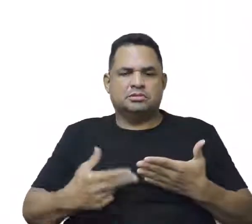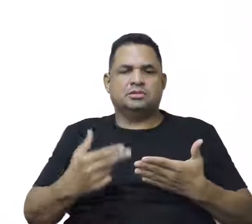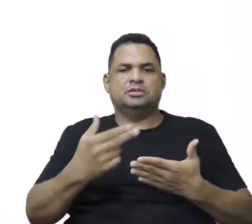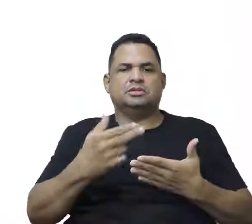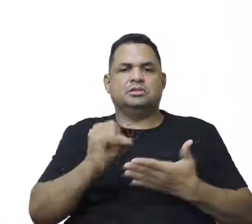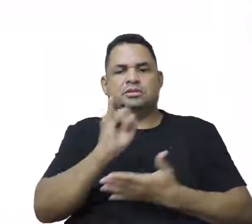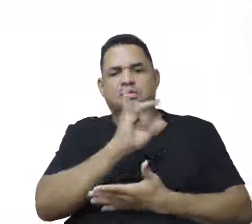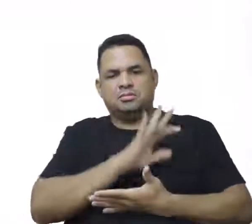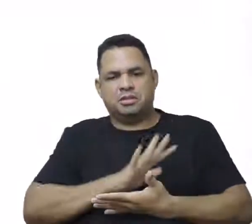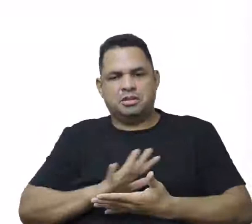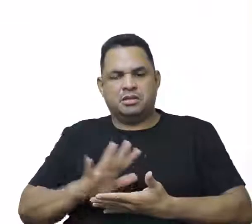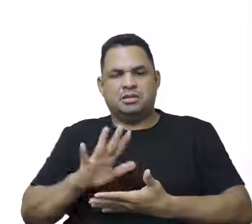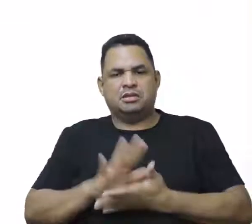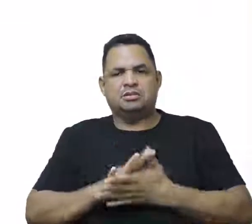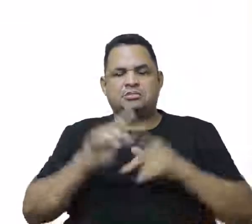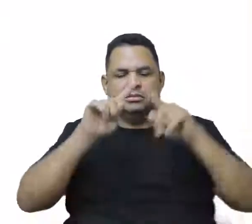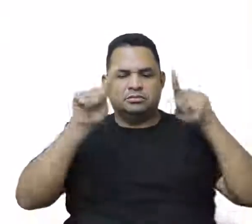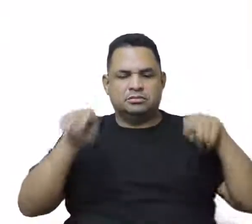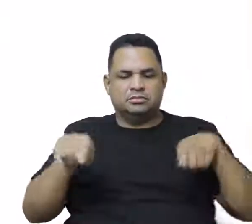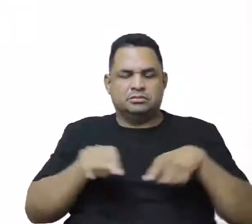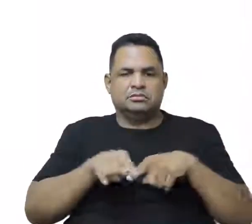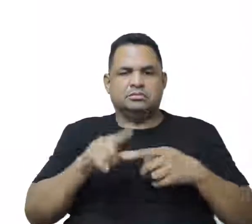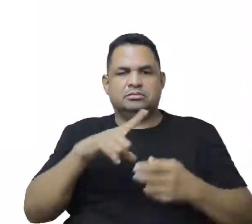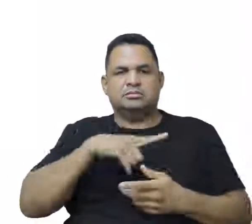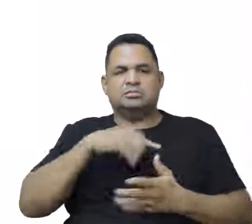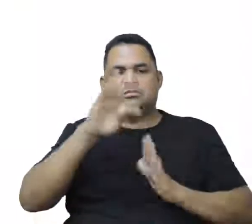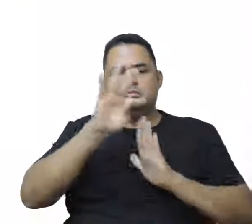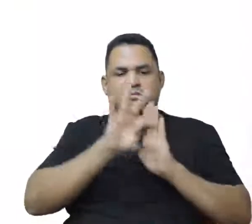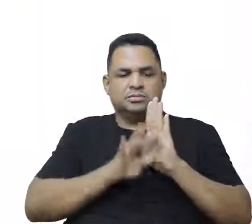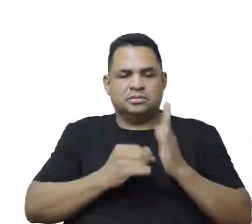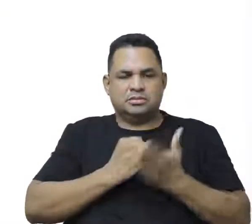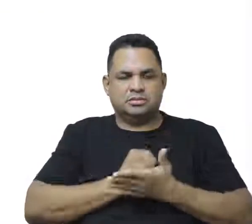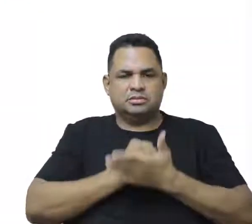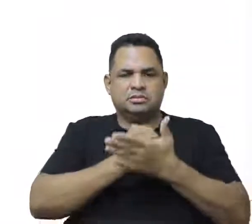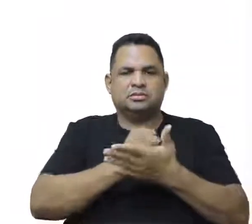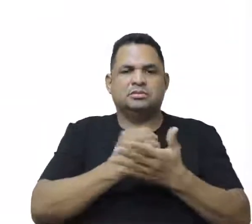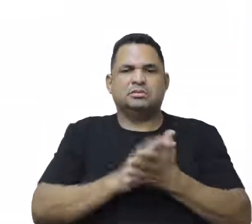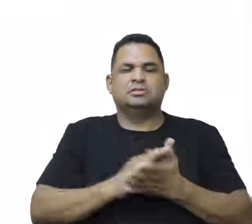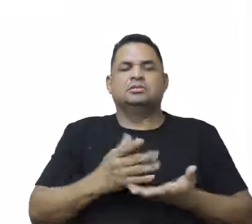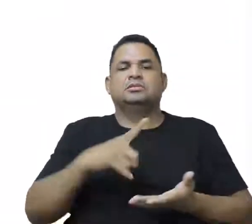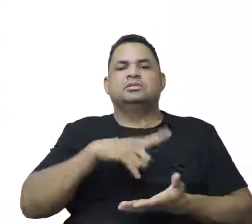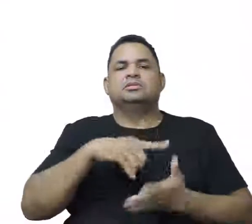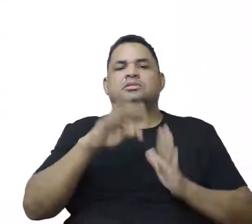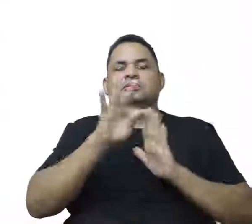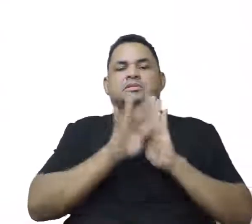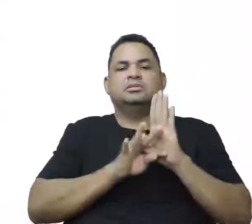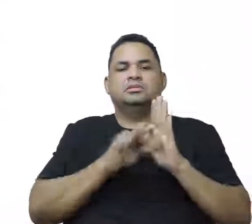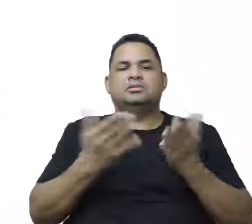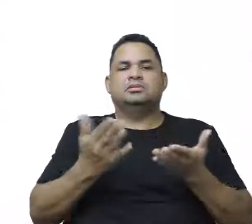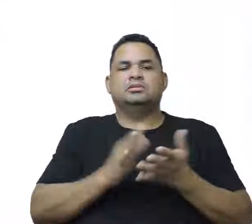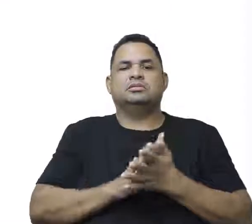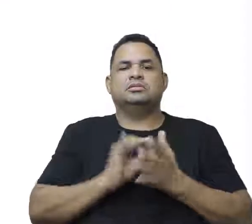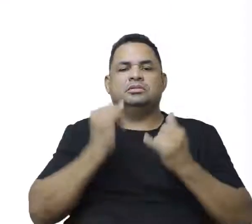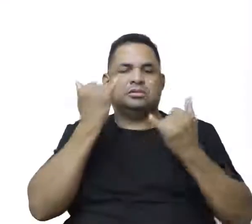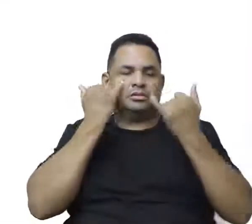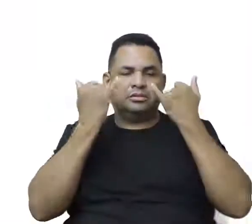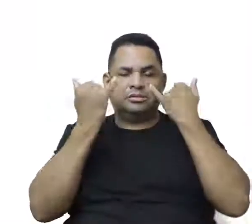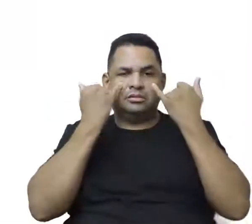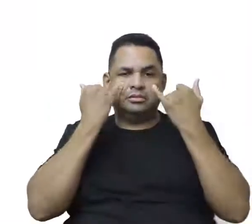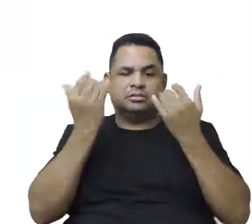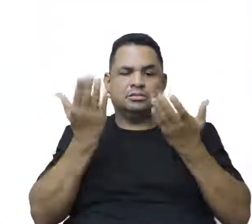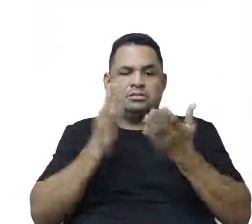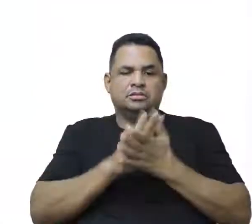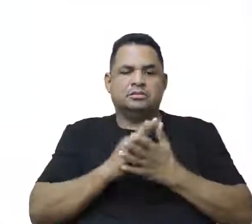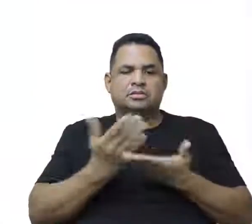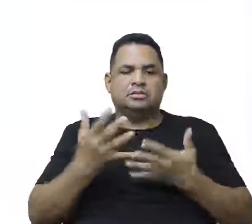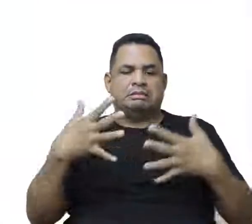tabela, vai ver que tem ilustração, tem um texto de apoio, tem um texto base. Essas informações, elas não vêm